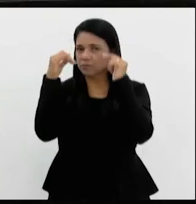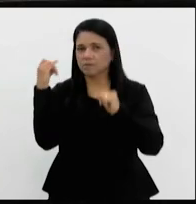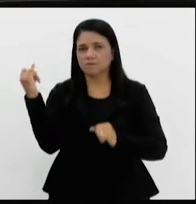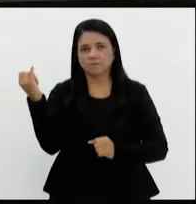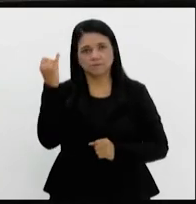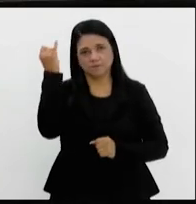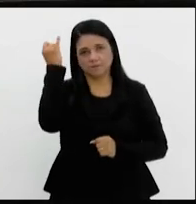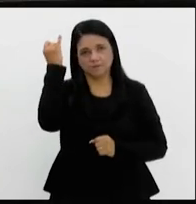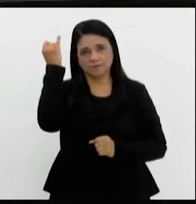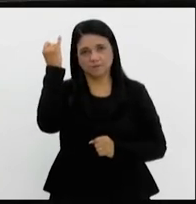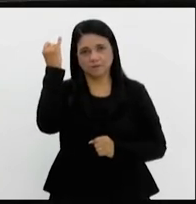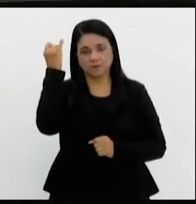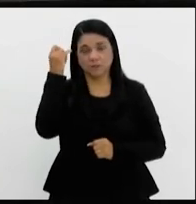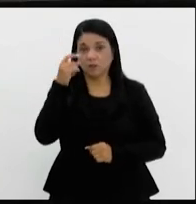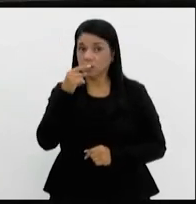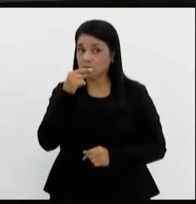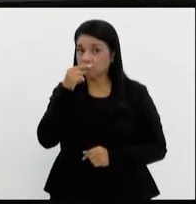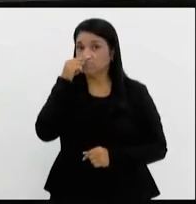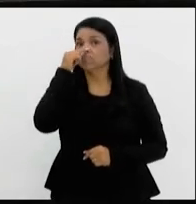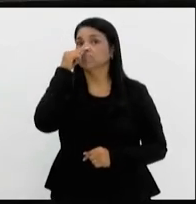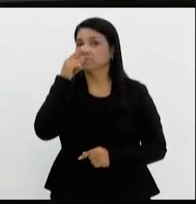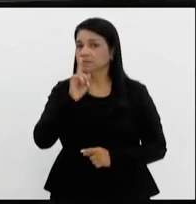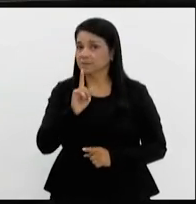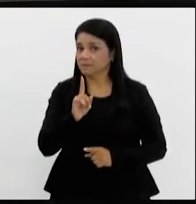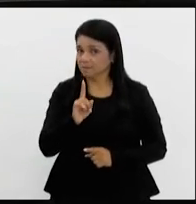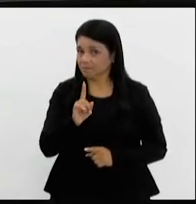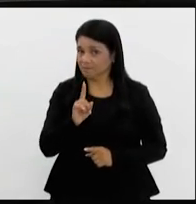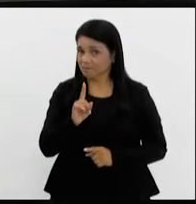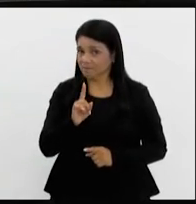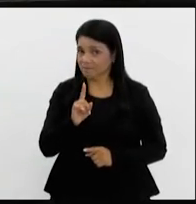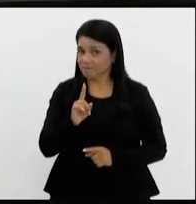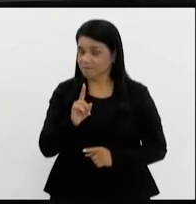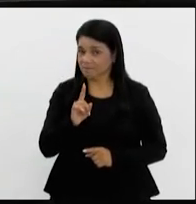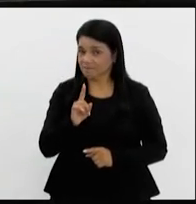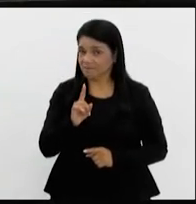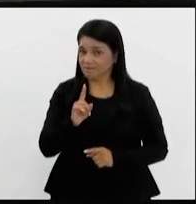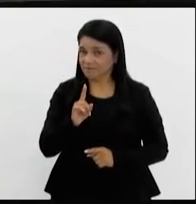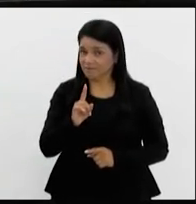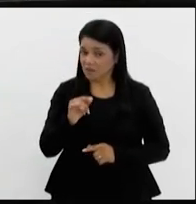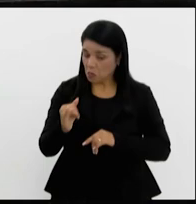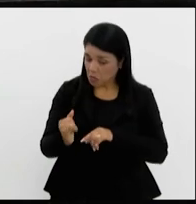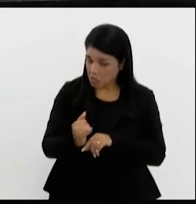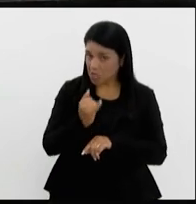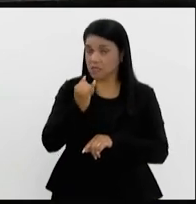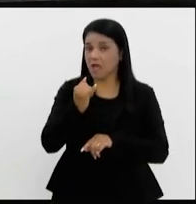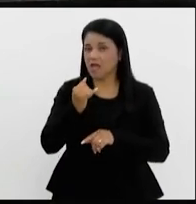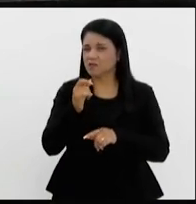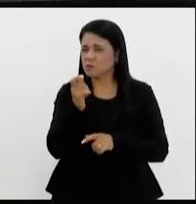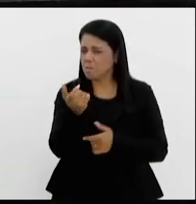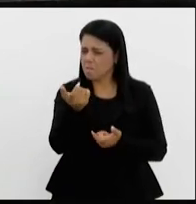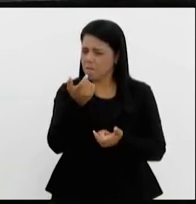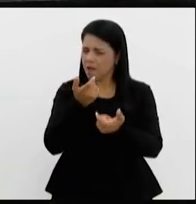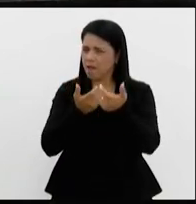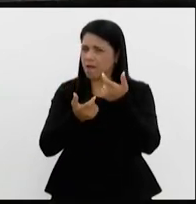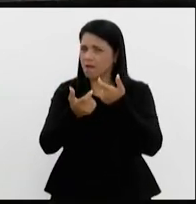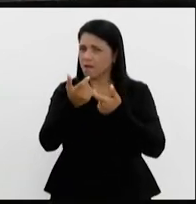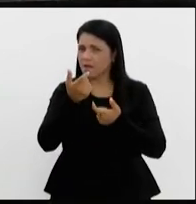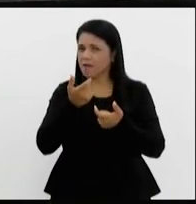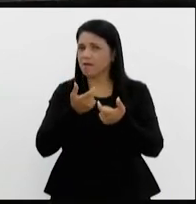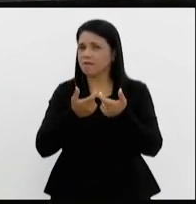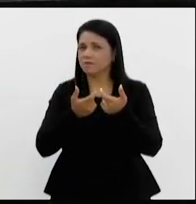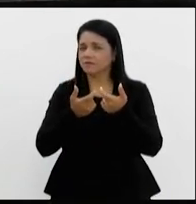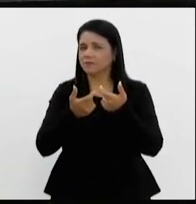Não levanteis alto a cabeça, estou repetindo. Não vos deixeis enganar por palavras como